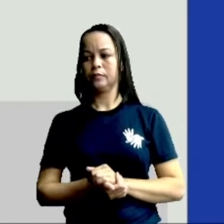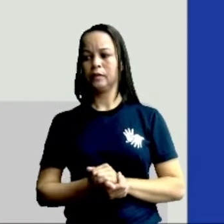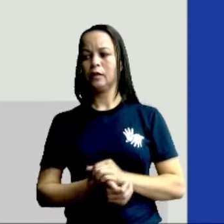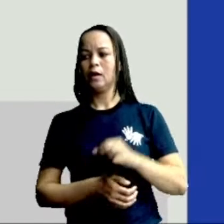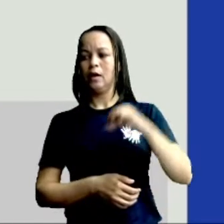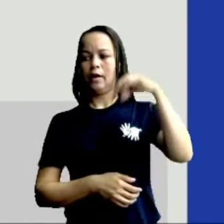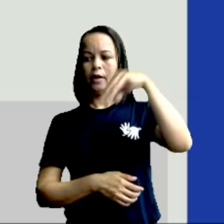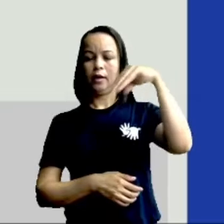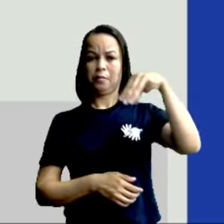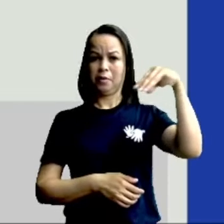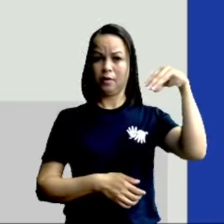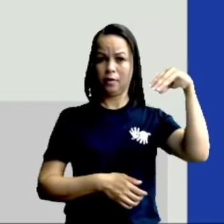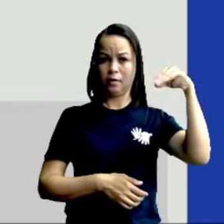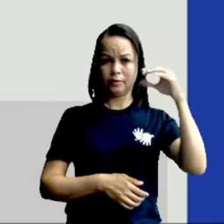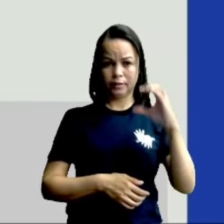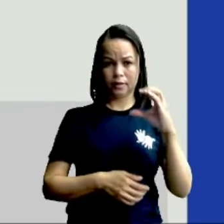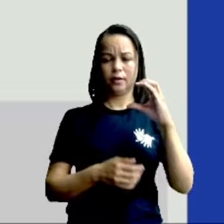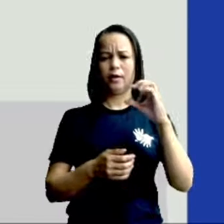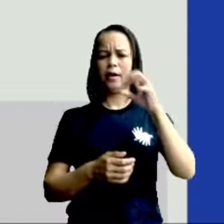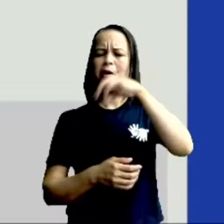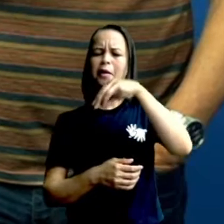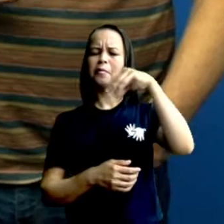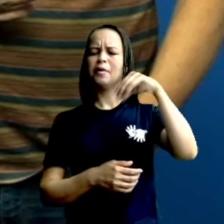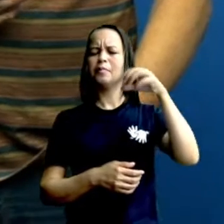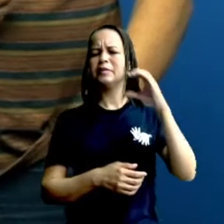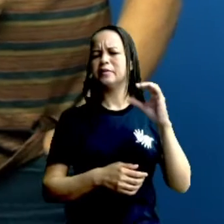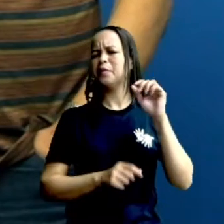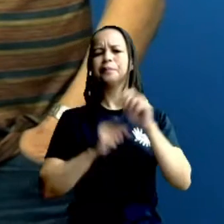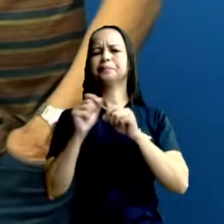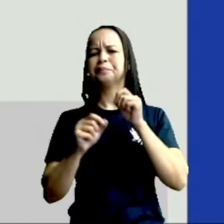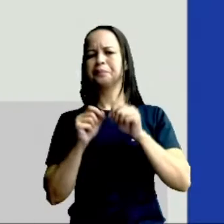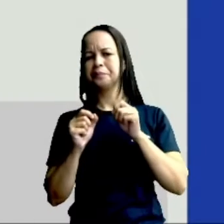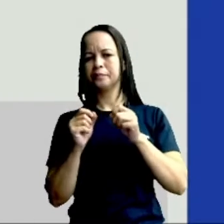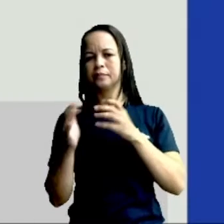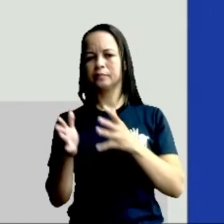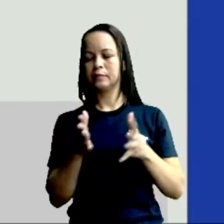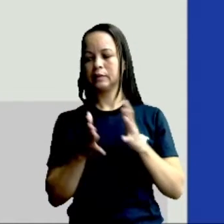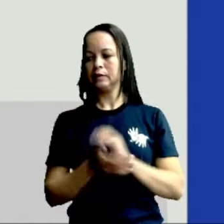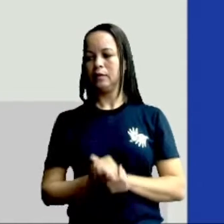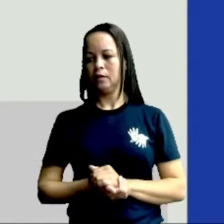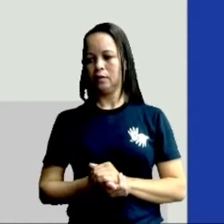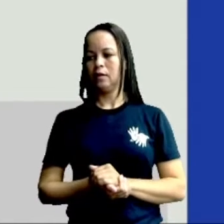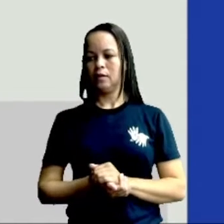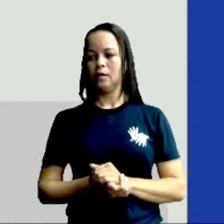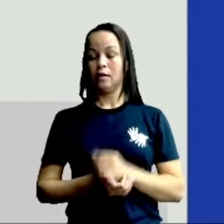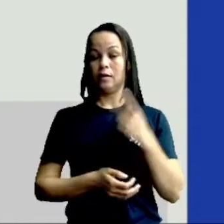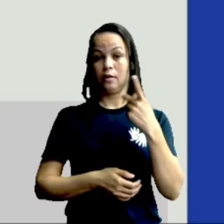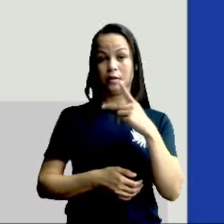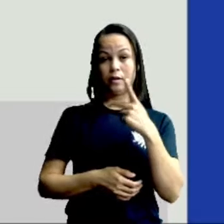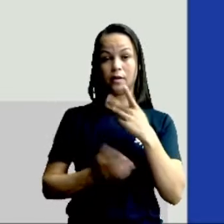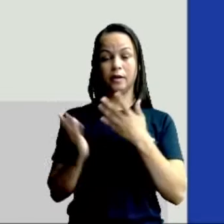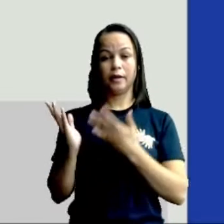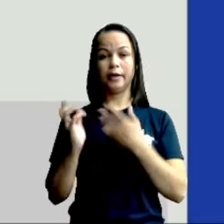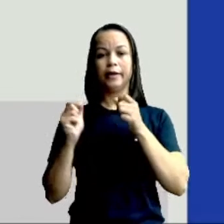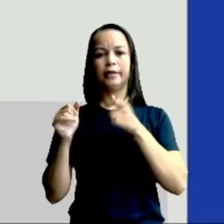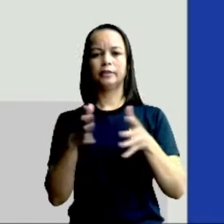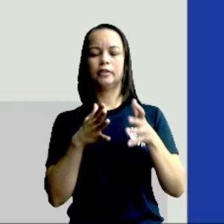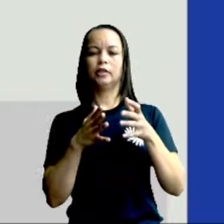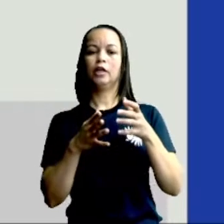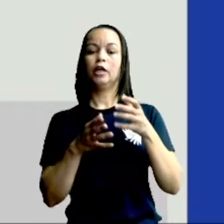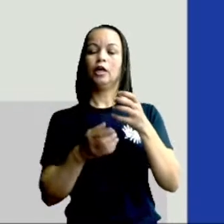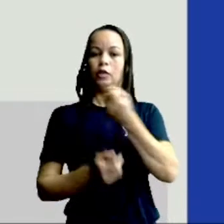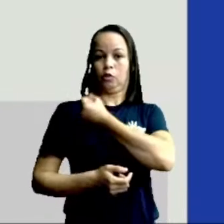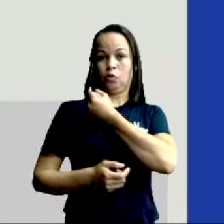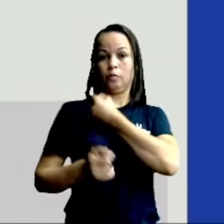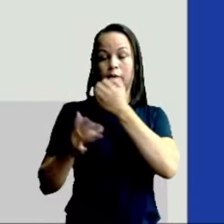Mínimo múltiplo comum. O que é o mínimo múltiplo comum? O mínimo múltiplo comum entre números